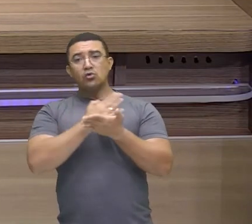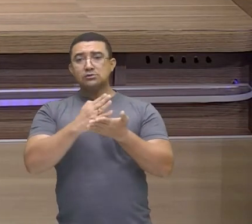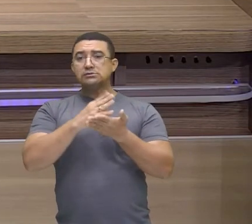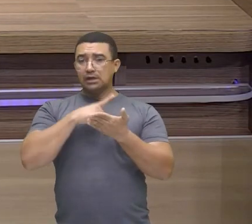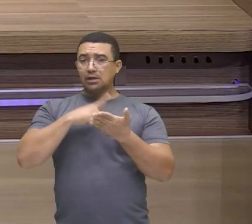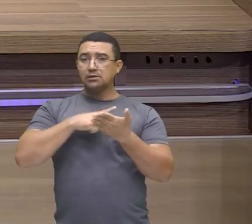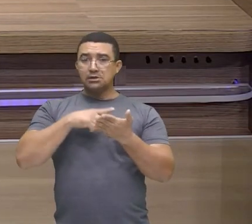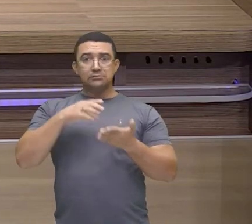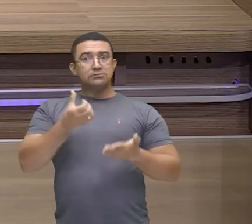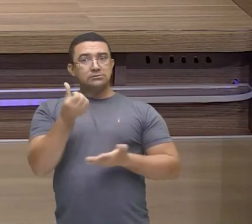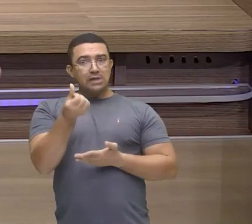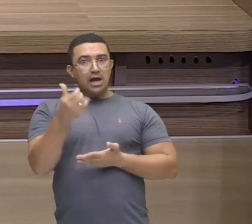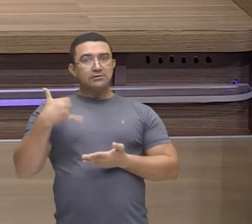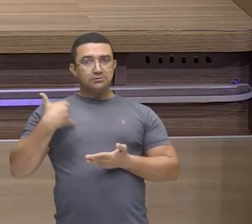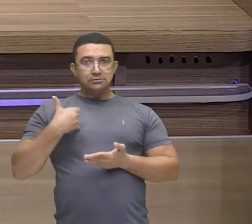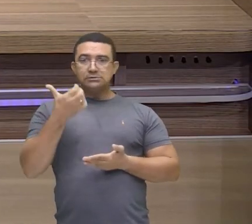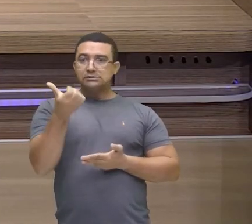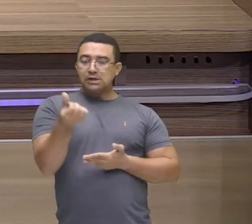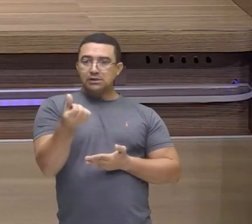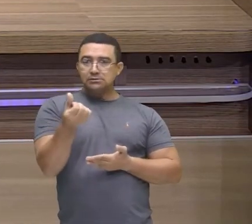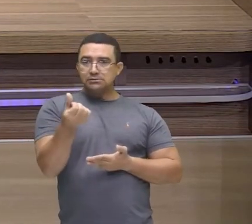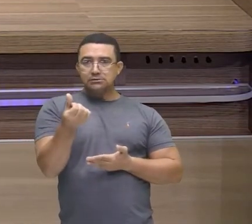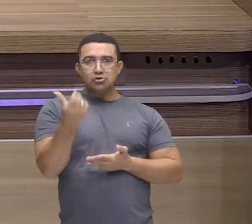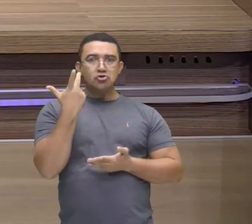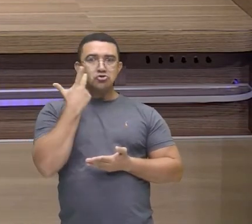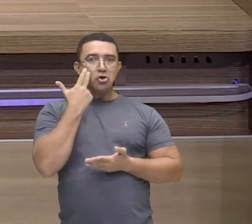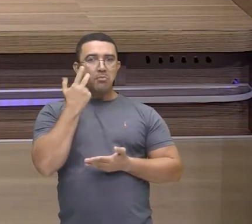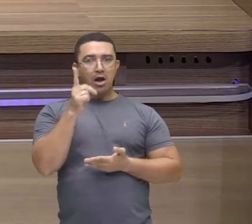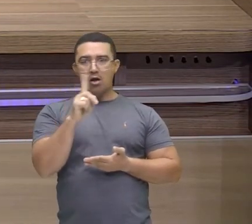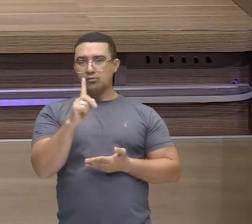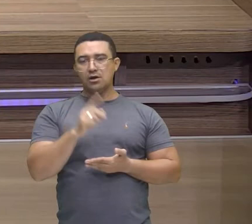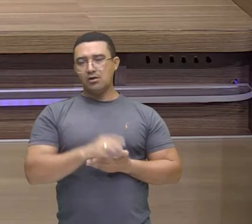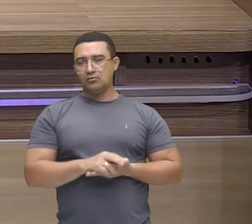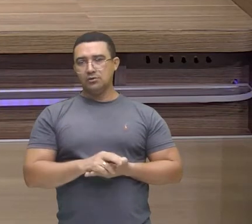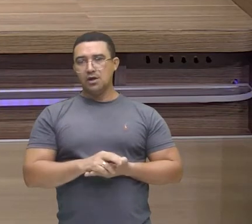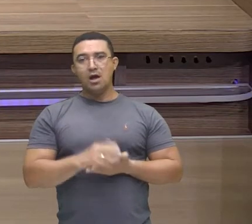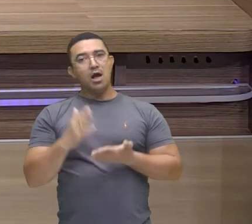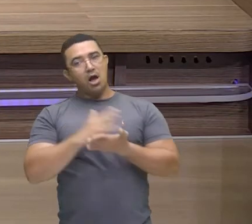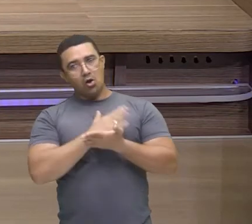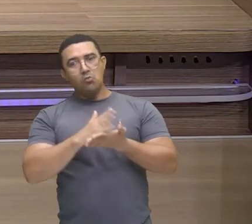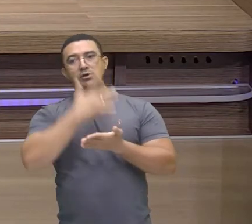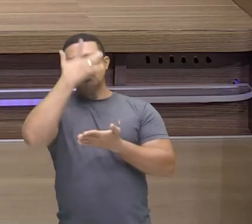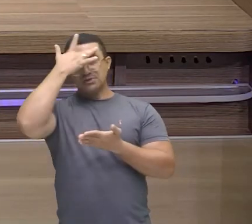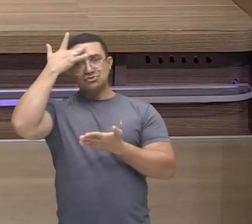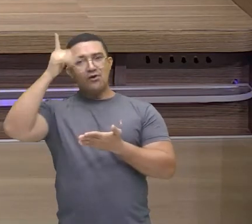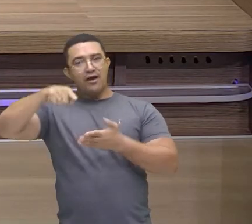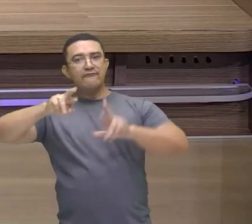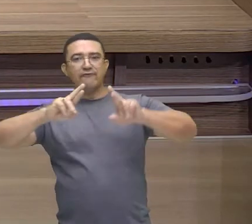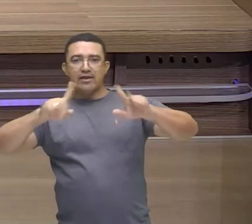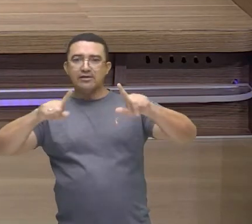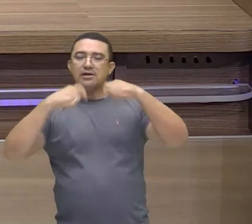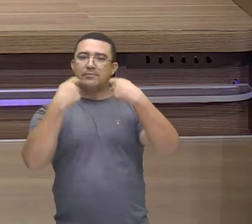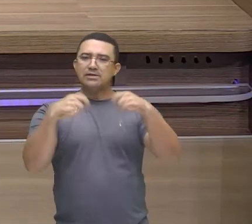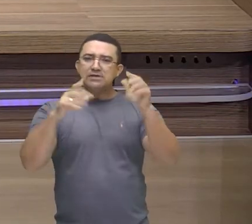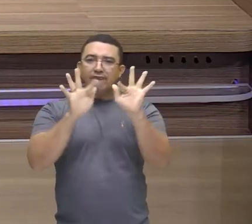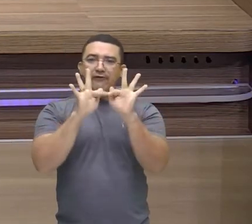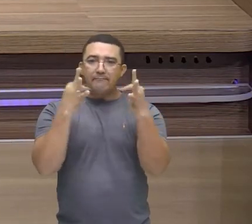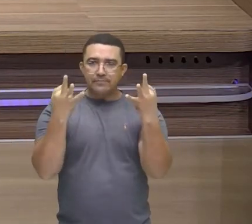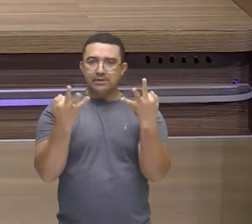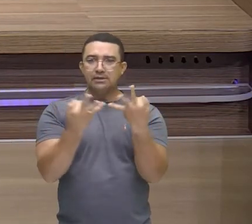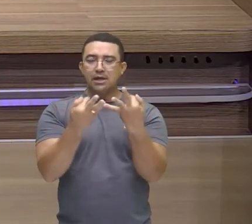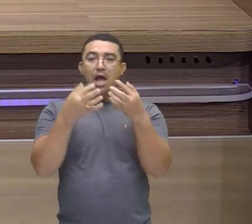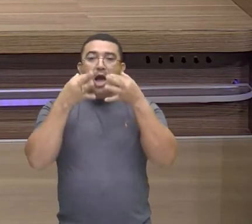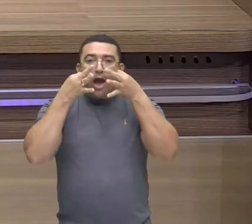idade. Então, isso não é normal. O normal é a partir dos 12. Por isso que é preciso a família estar atenta para aquela